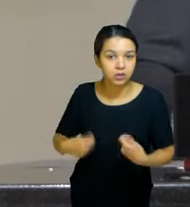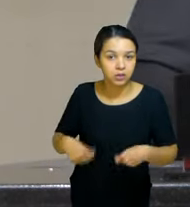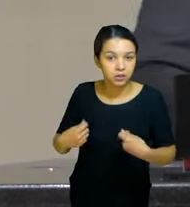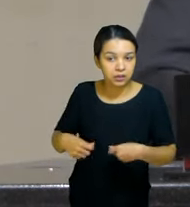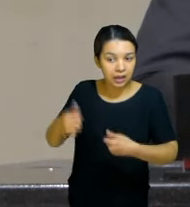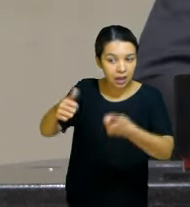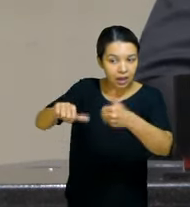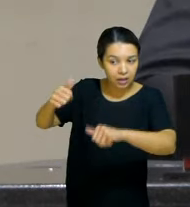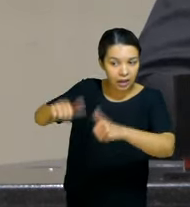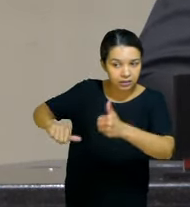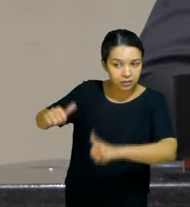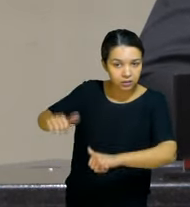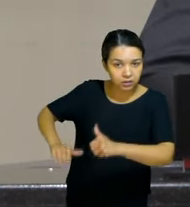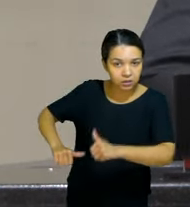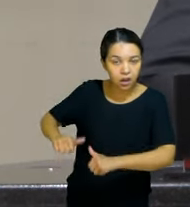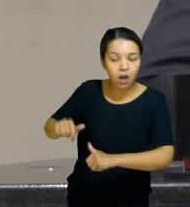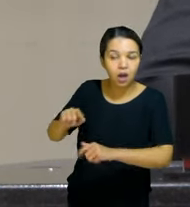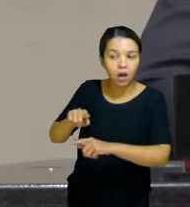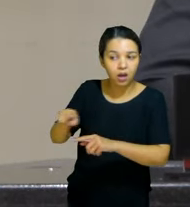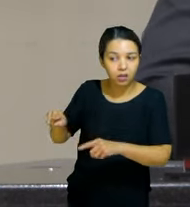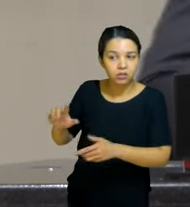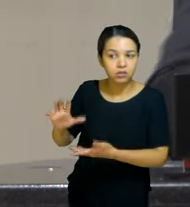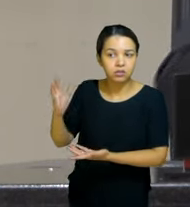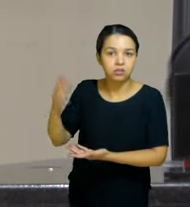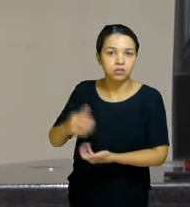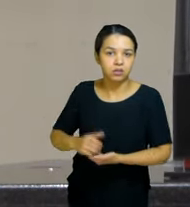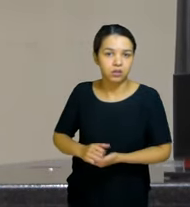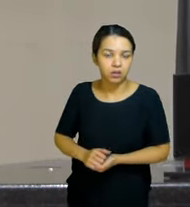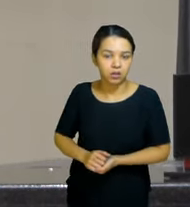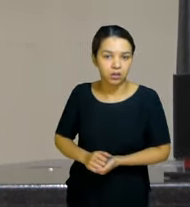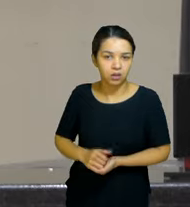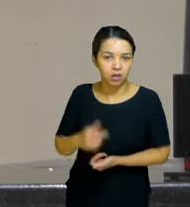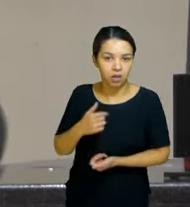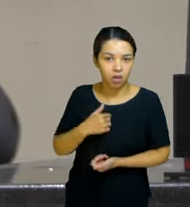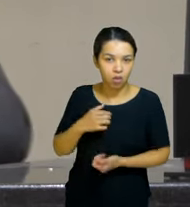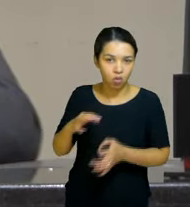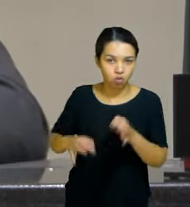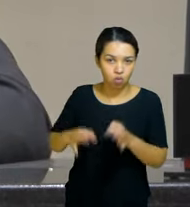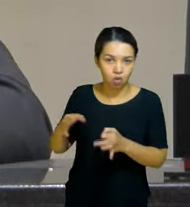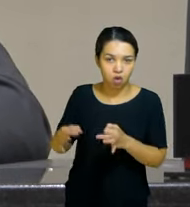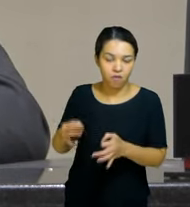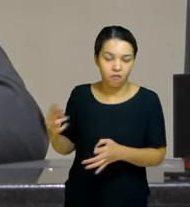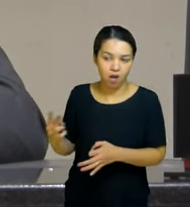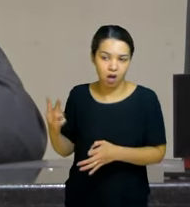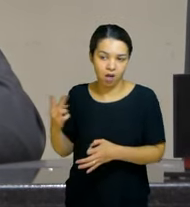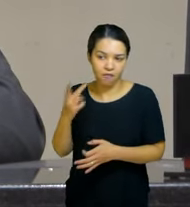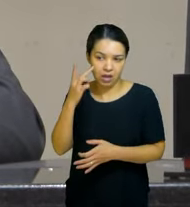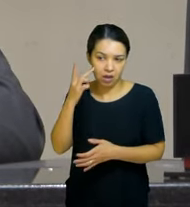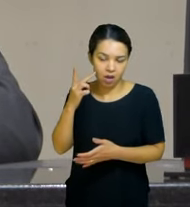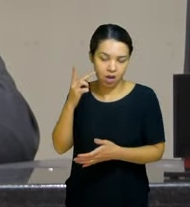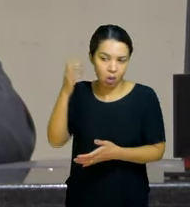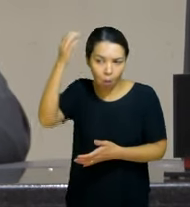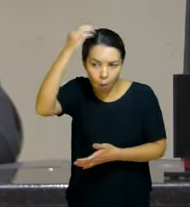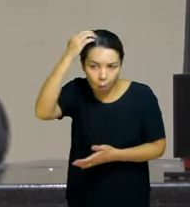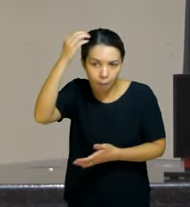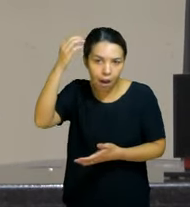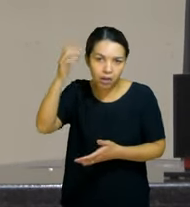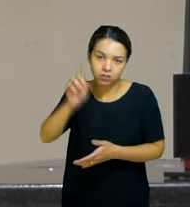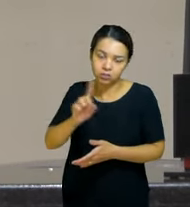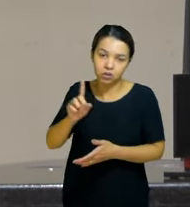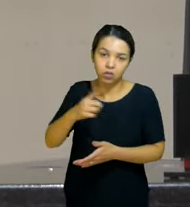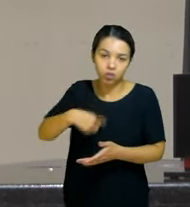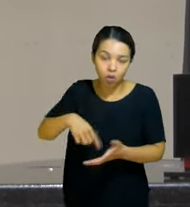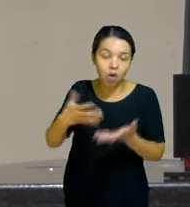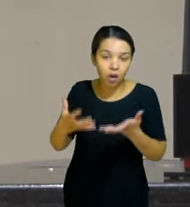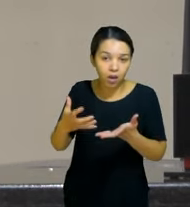analise esses aspectos que aconteceu, e aqui eu não estou fazendo juízo de valor, não quero achar culpado, nós temos que achar a solução.